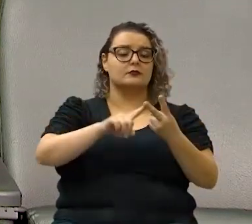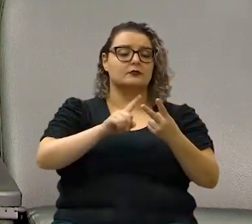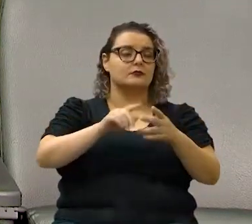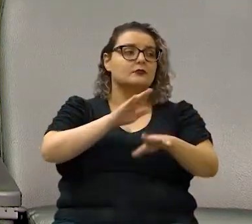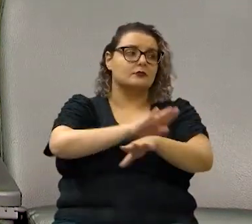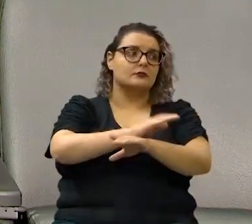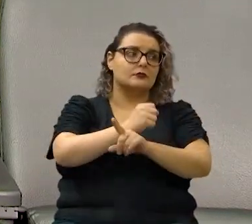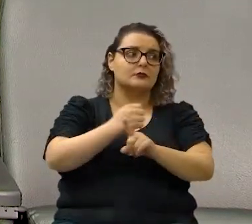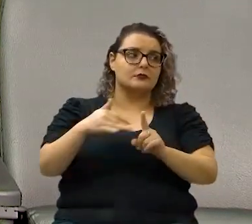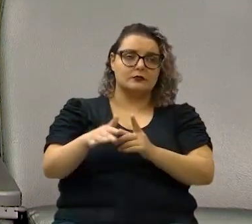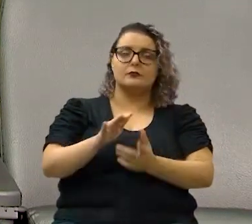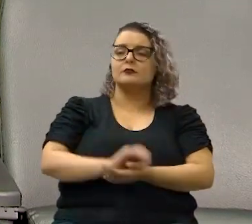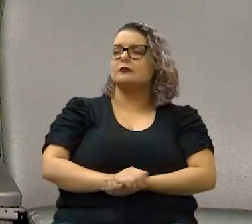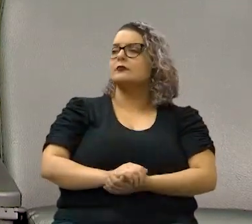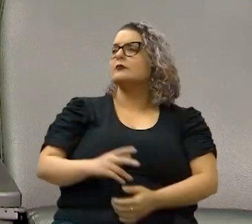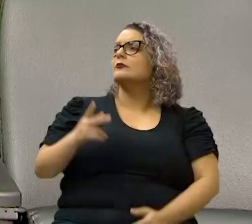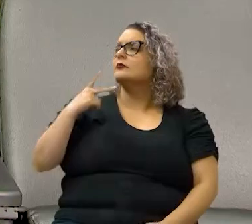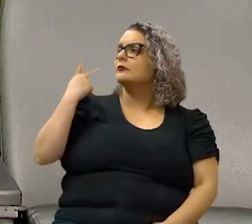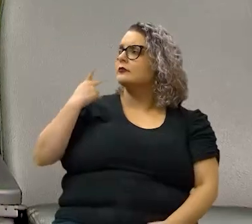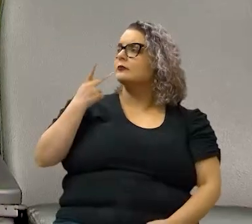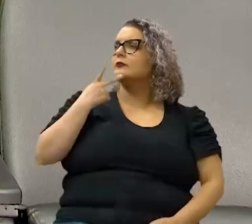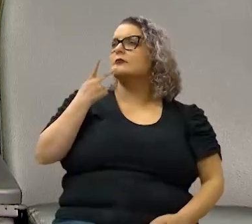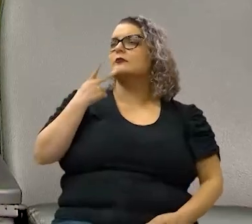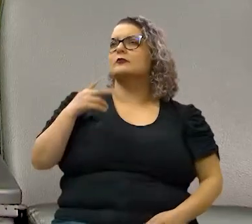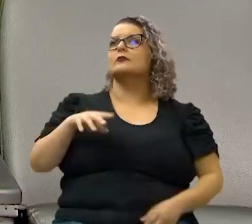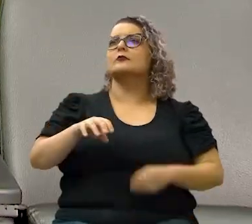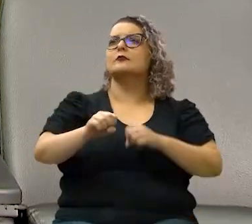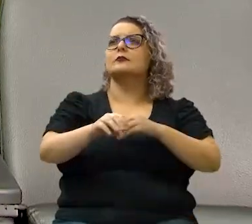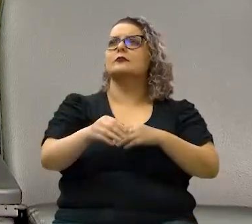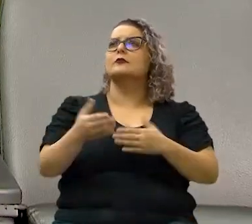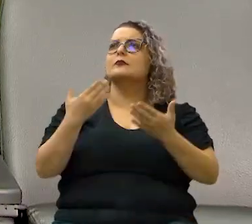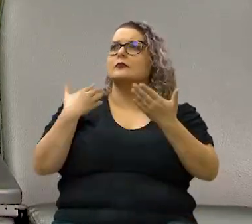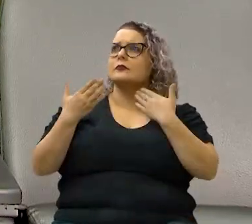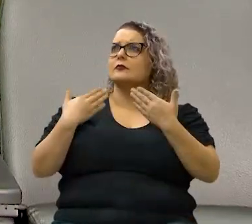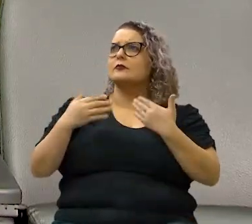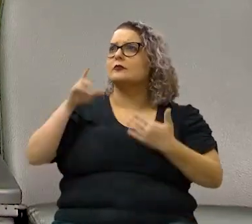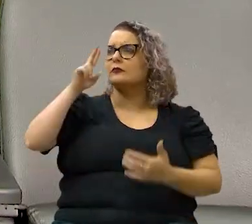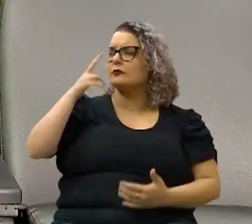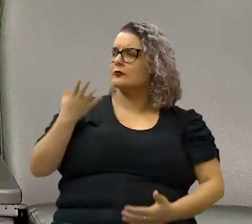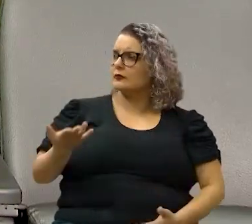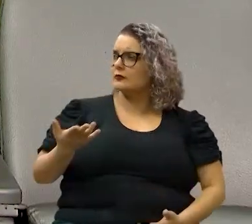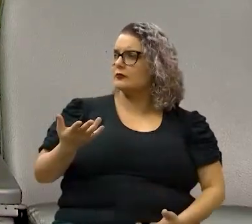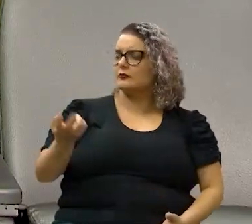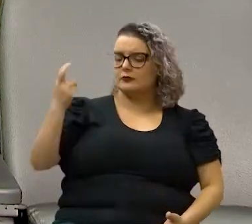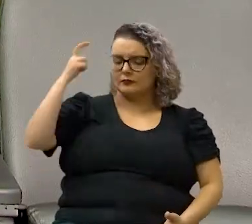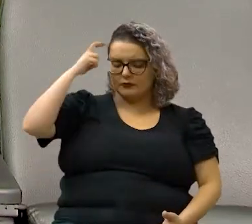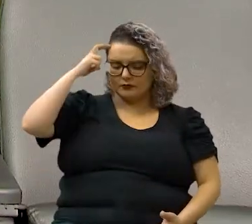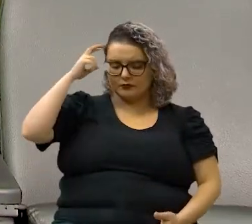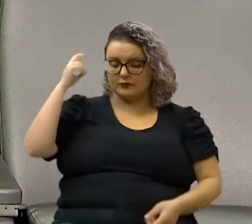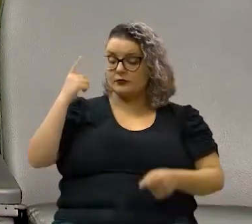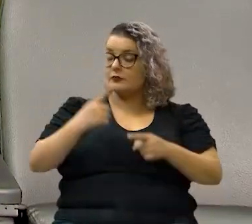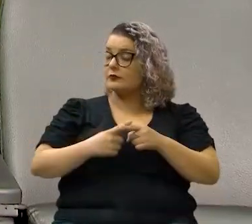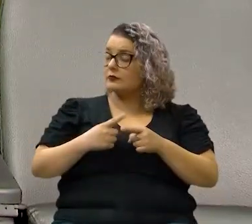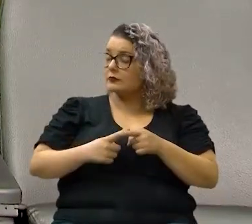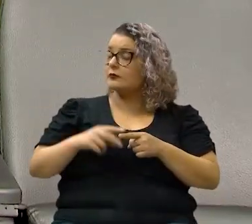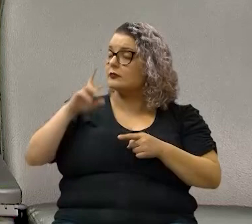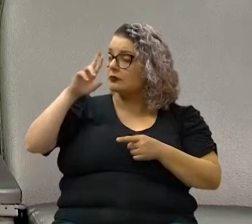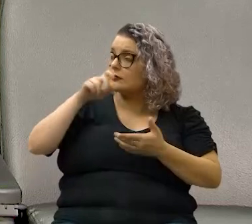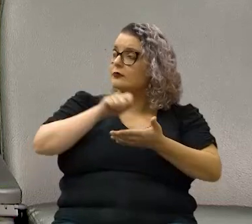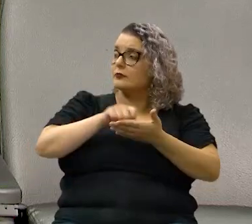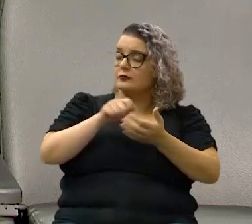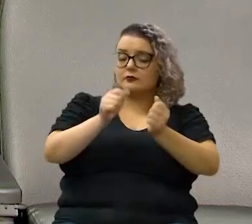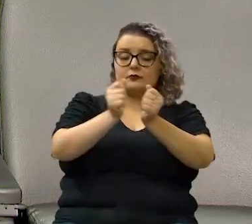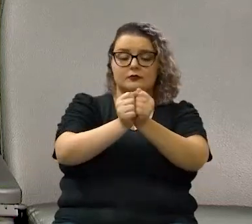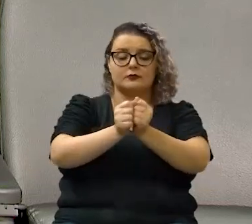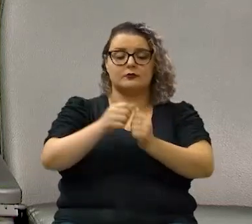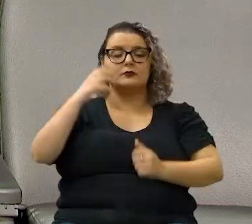assistente social. Vereador, falamos sobre educação, queria conversar com o senhor também sobre cultura, porque o senhor é autor, ao